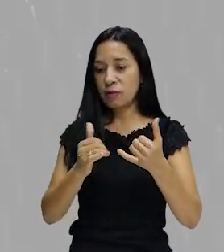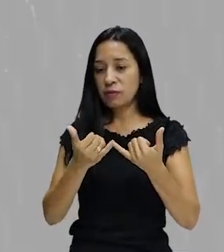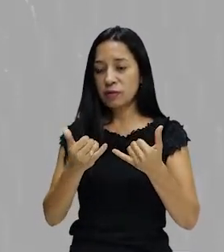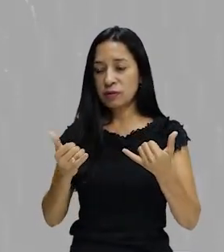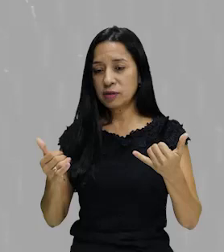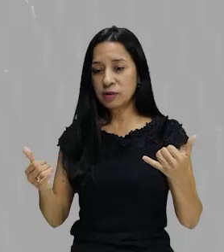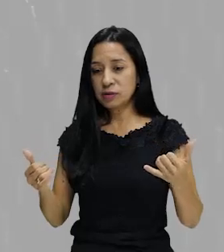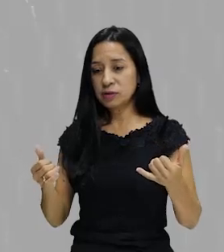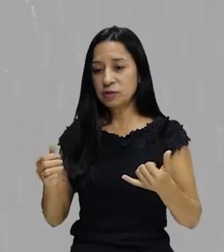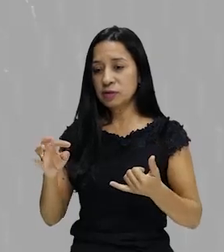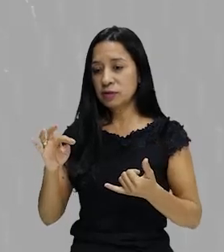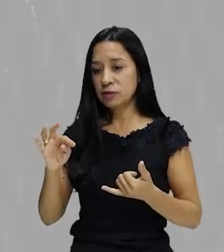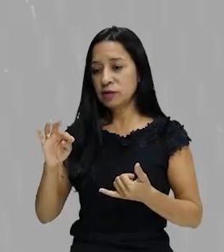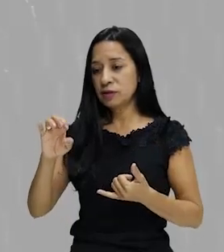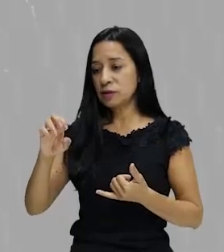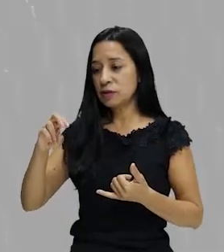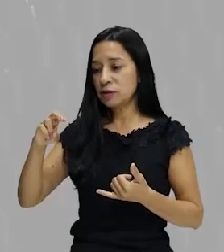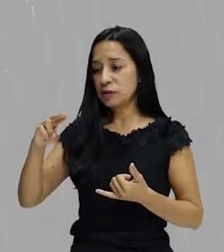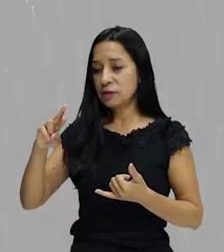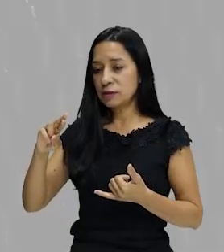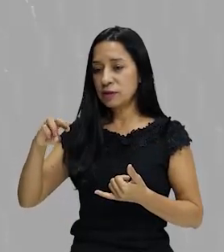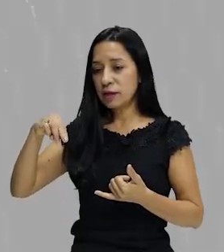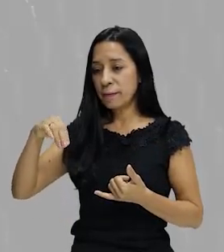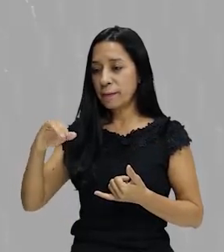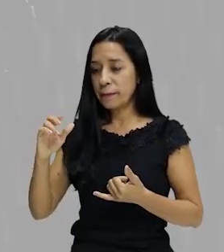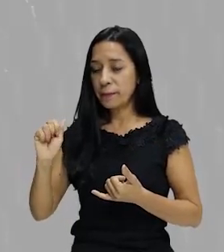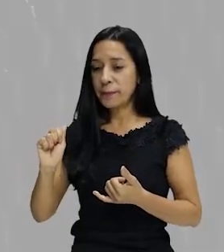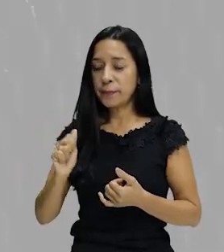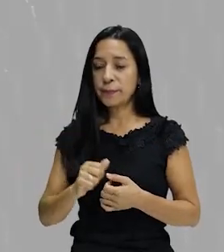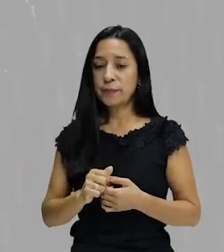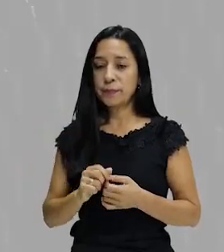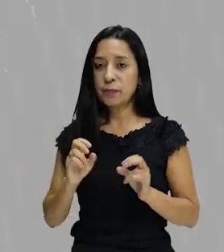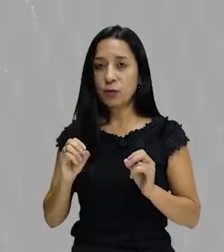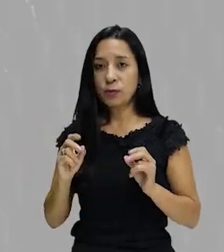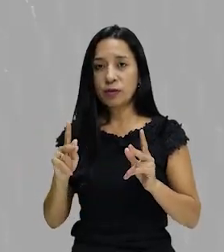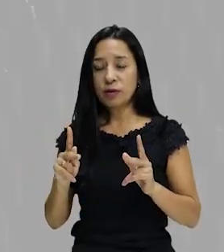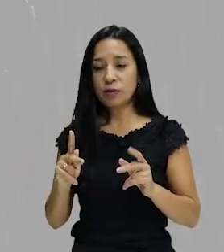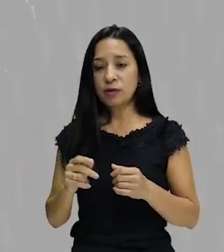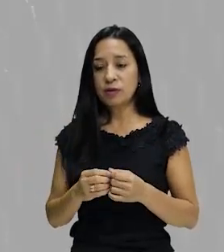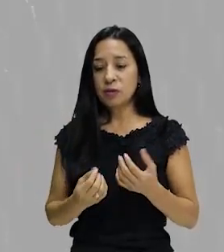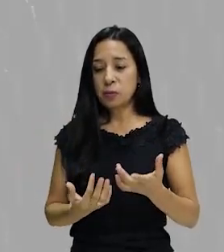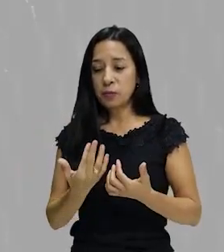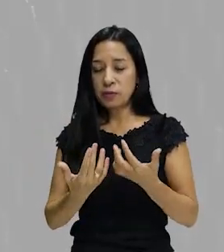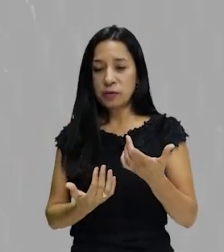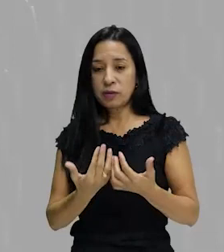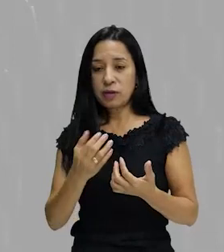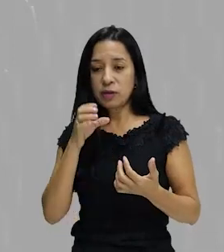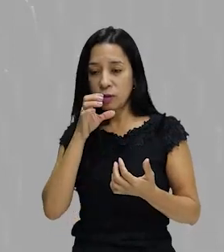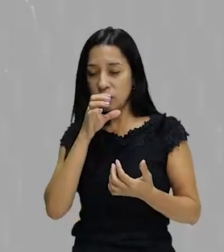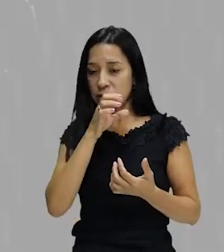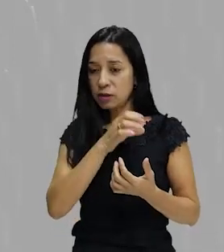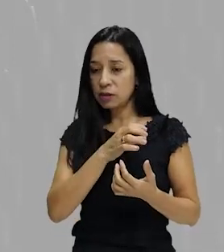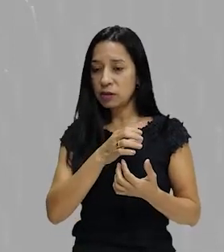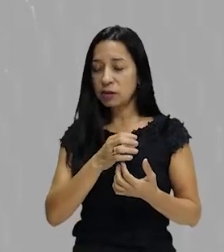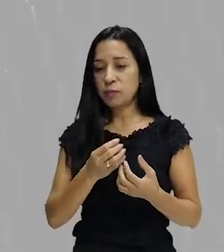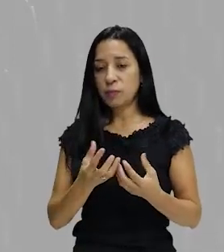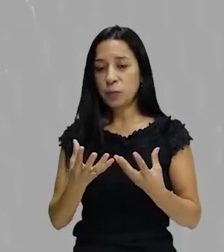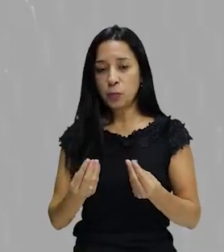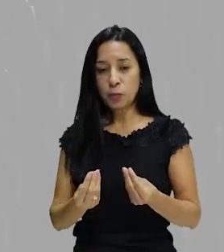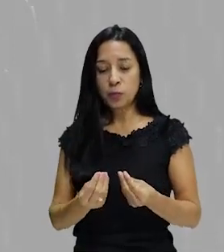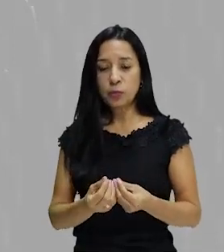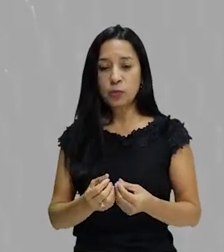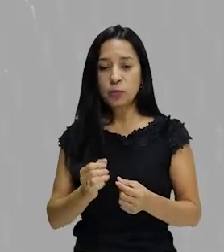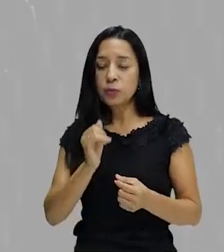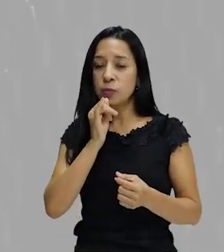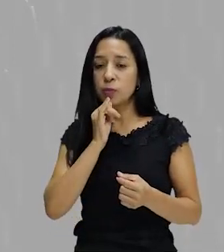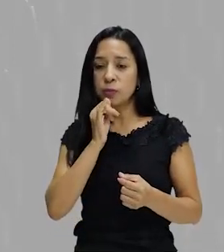vai ser energia térmica, né, ele vai se aquecer, ok? Então ele se aquece bastante com isso. Um exemplo clássico do que